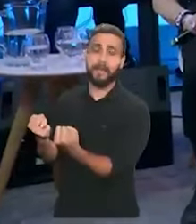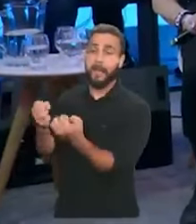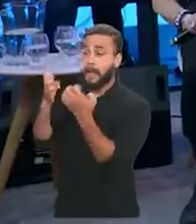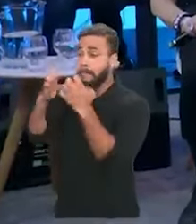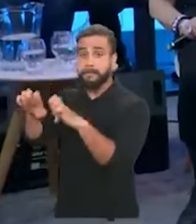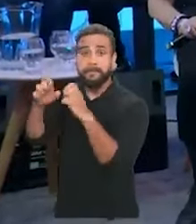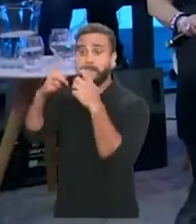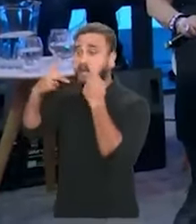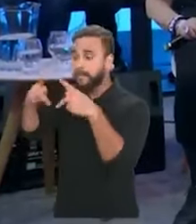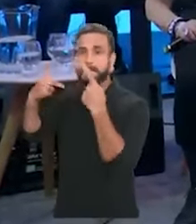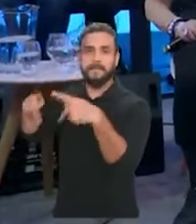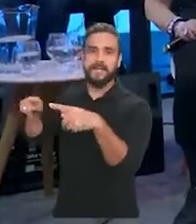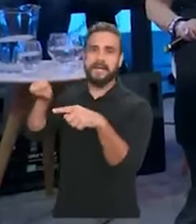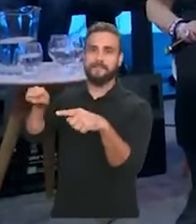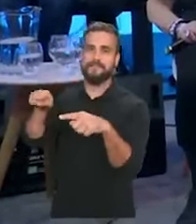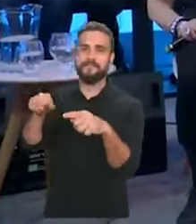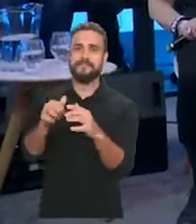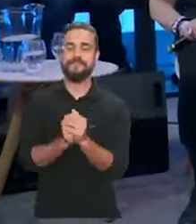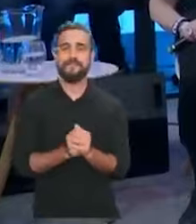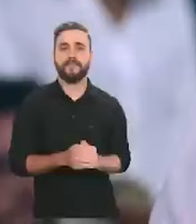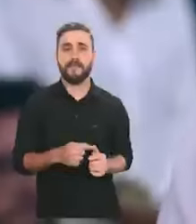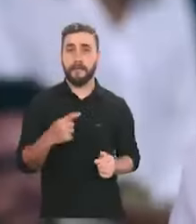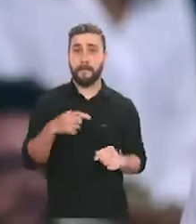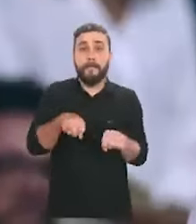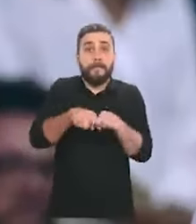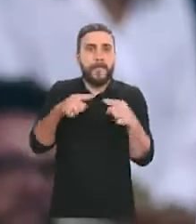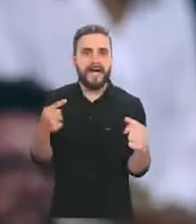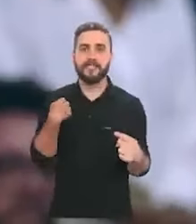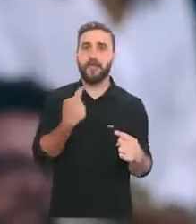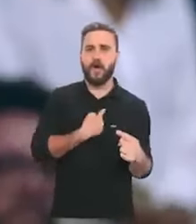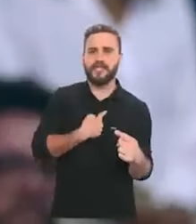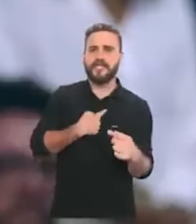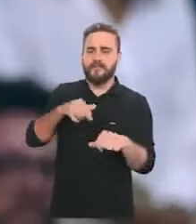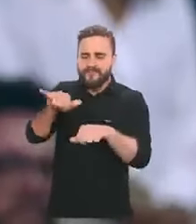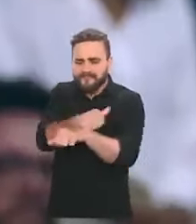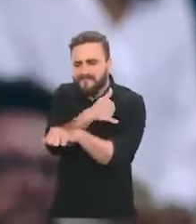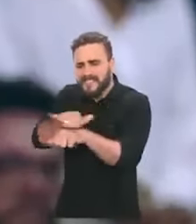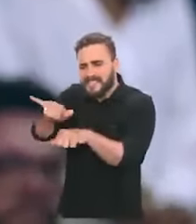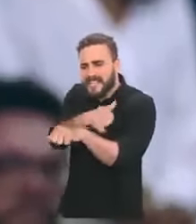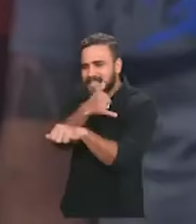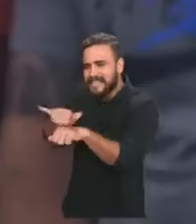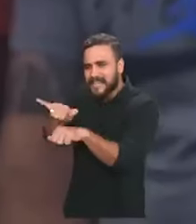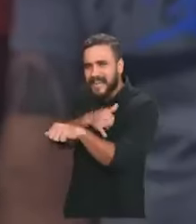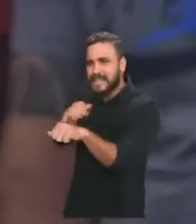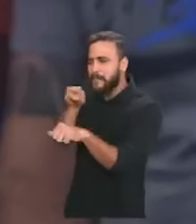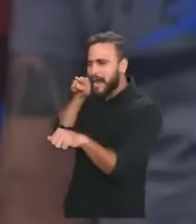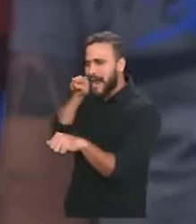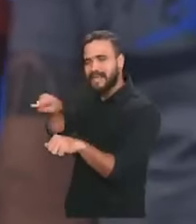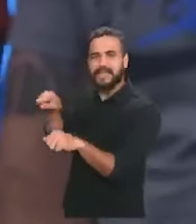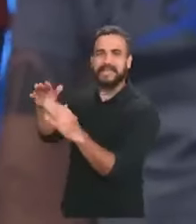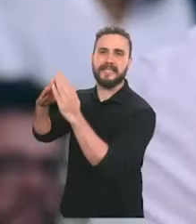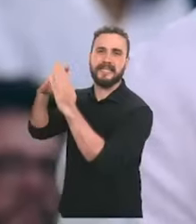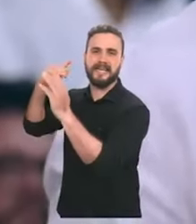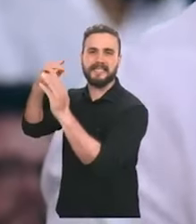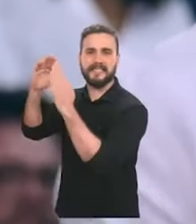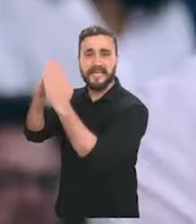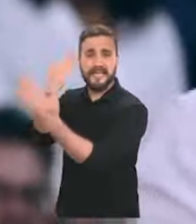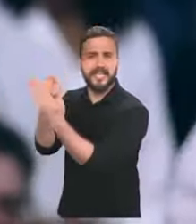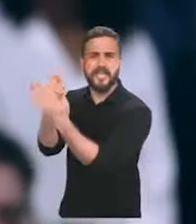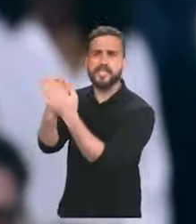ONG, também entrar nas escolas e ensinar princípios bíblicos nas escolas para conseguir conectar os alunos com as igrejas. De maneira aberta,